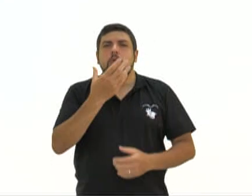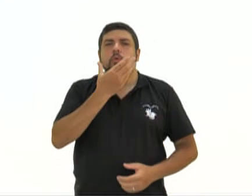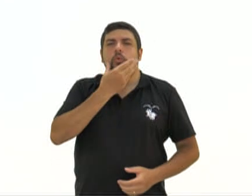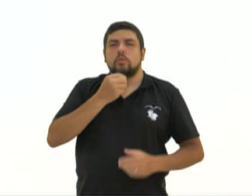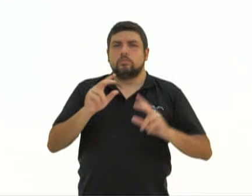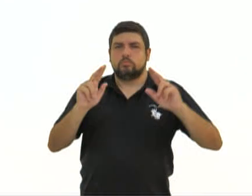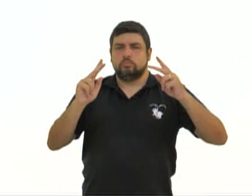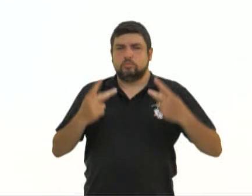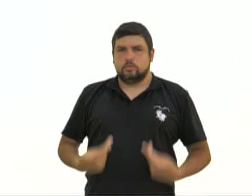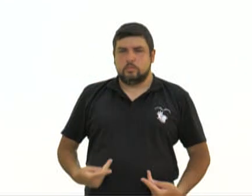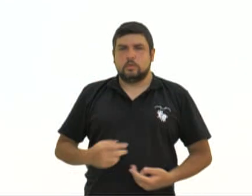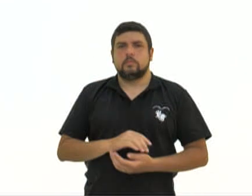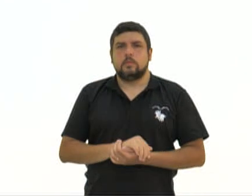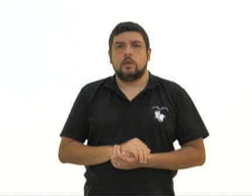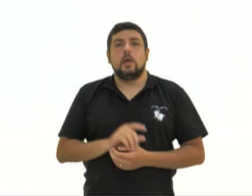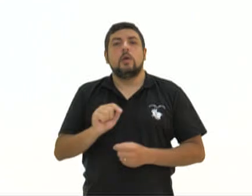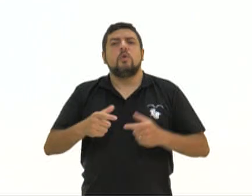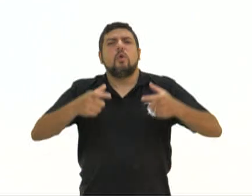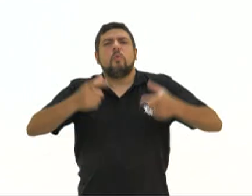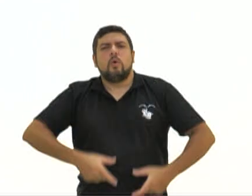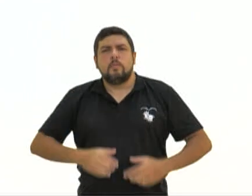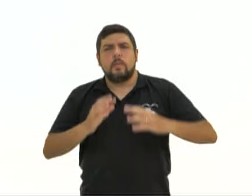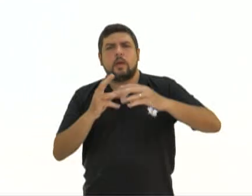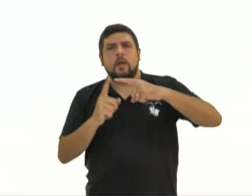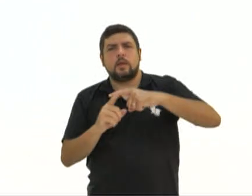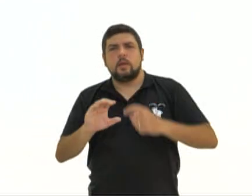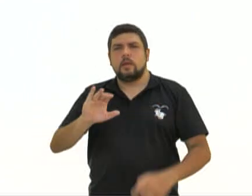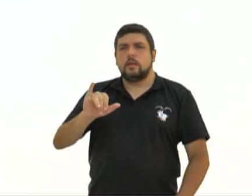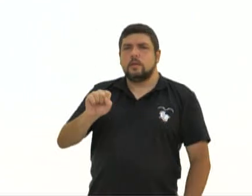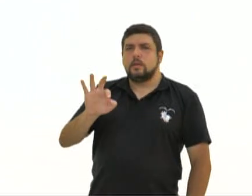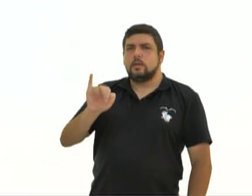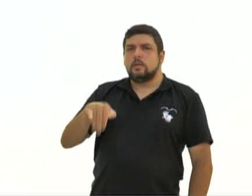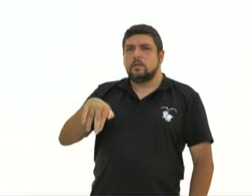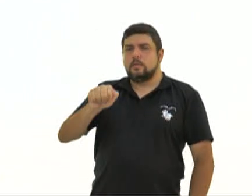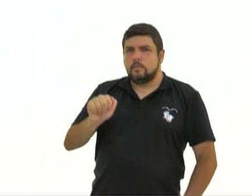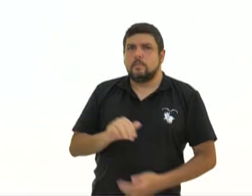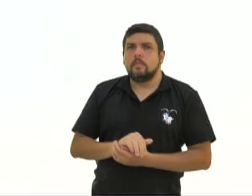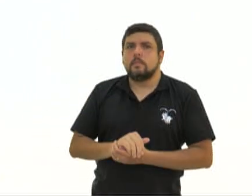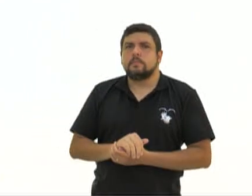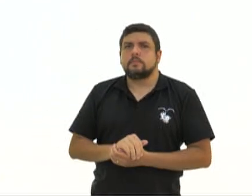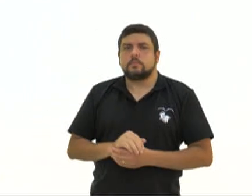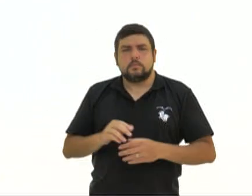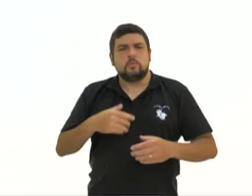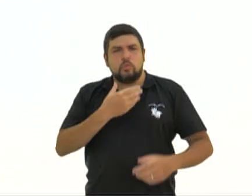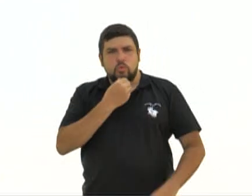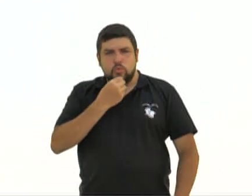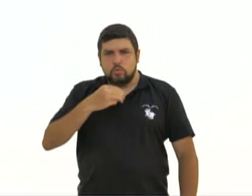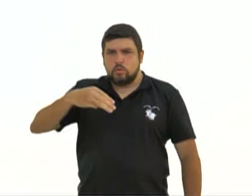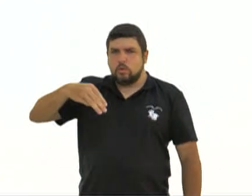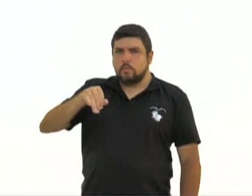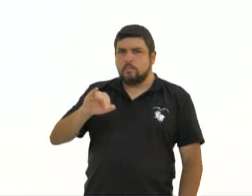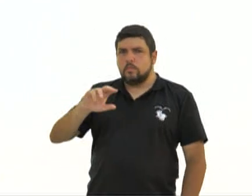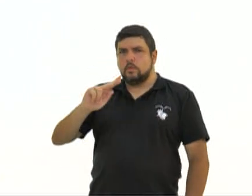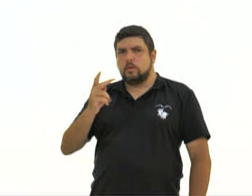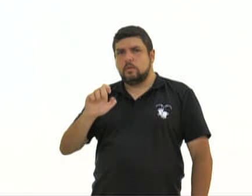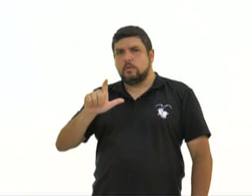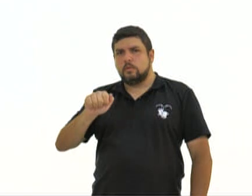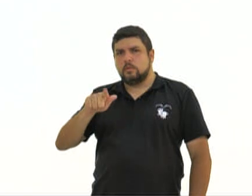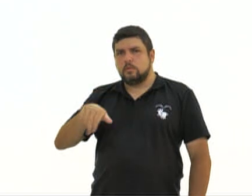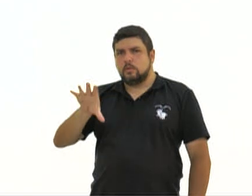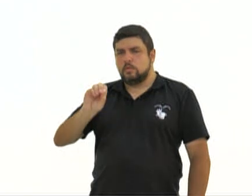faz parte da Capela Sistina, que foi pintada por Michelangelo, e ela, então, vai representar algo